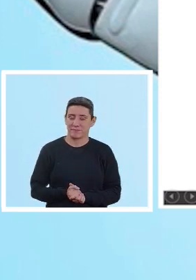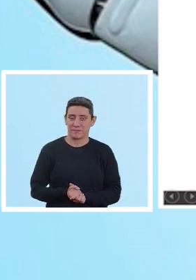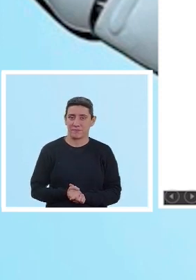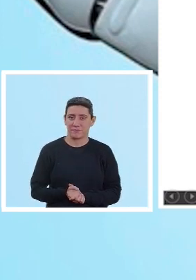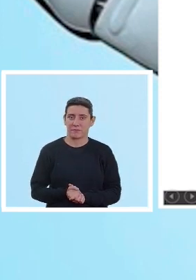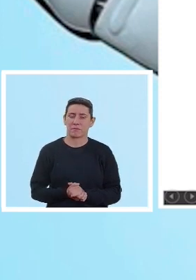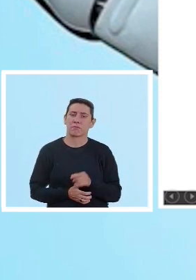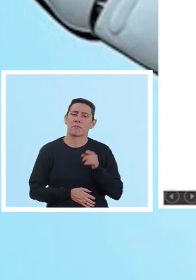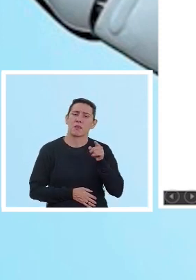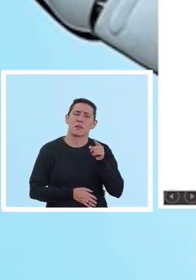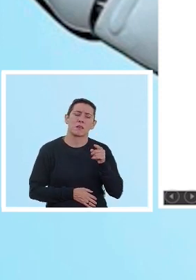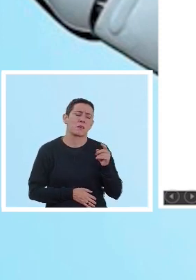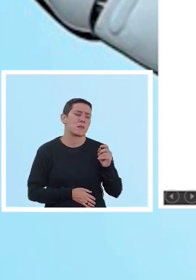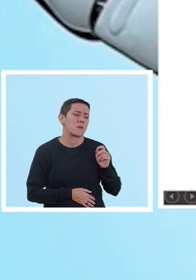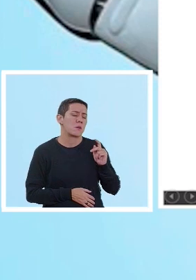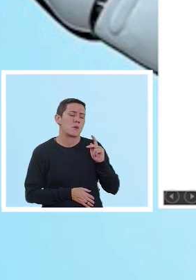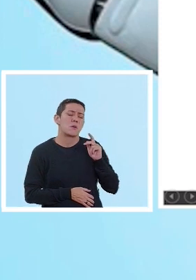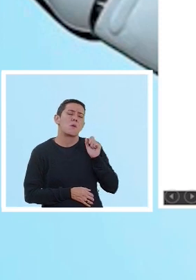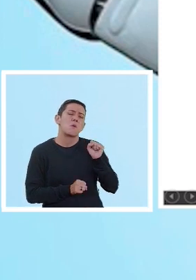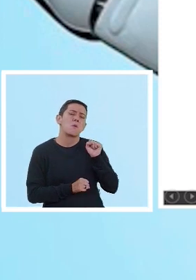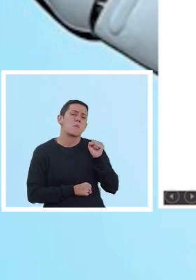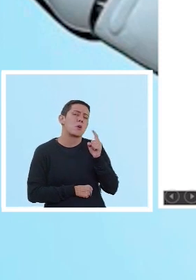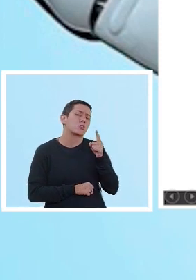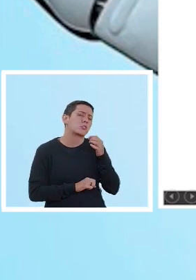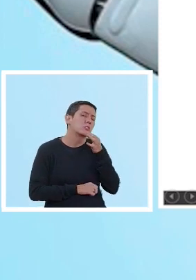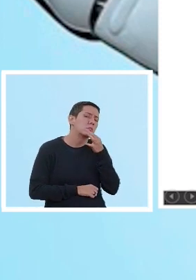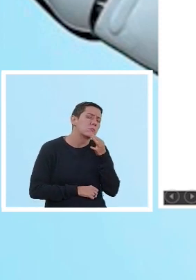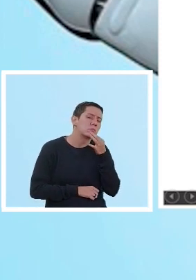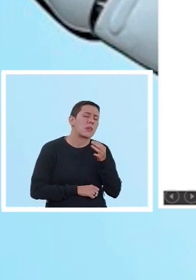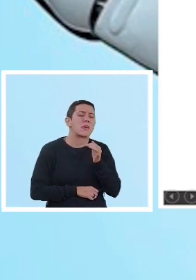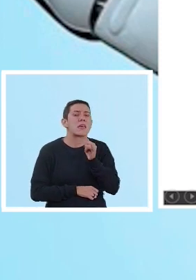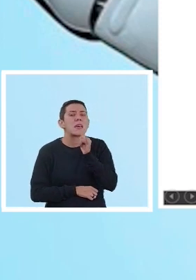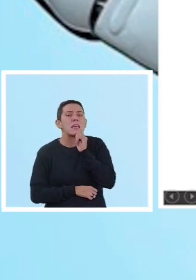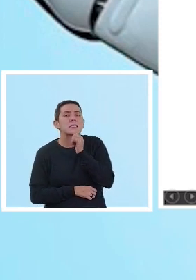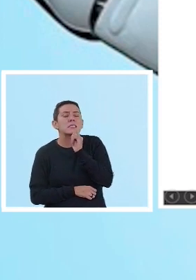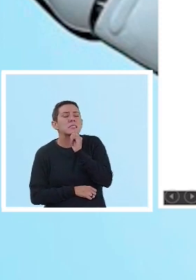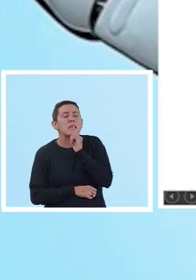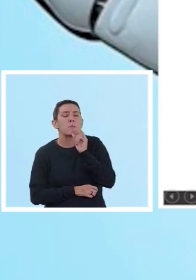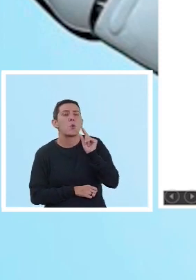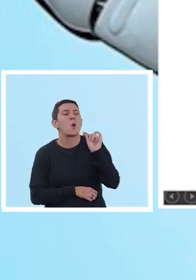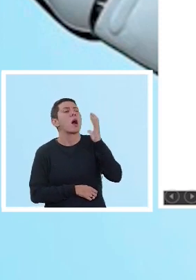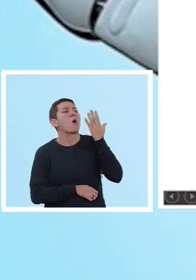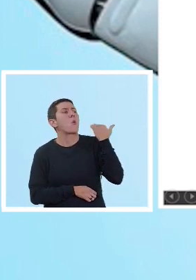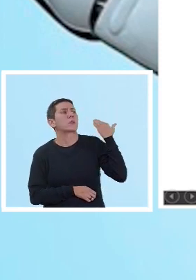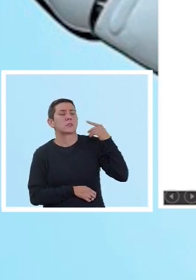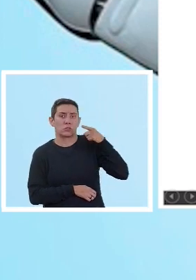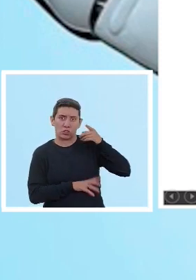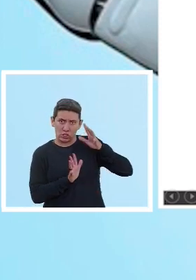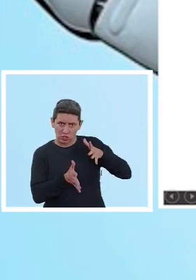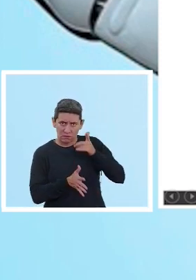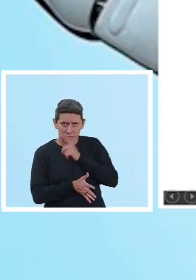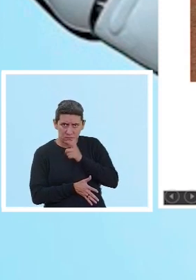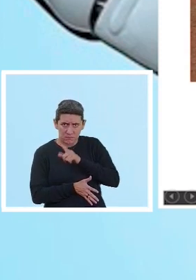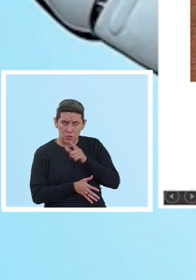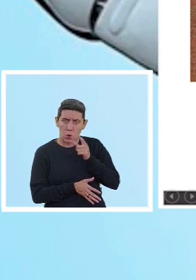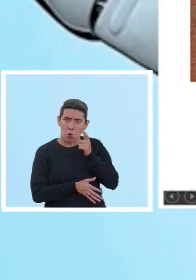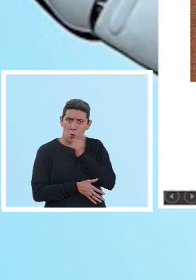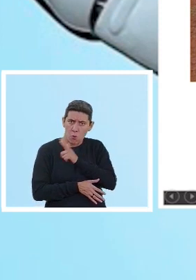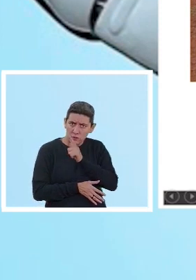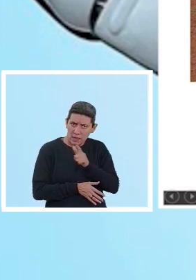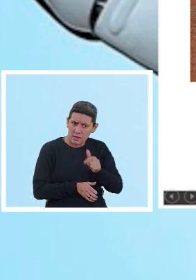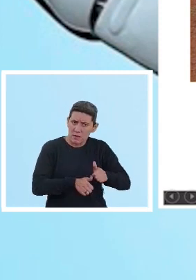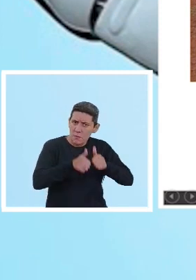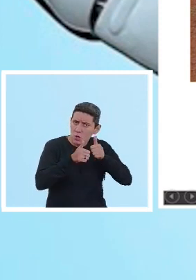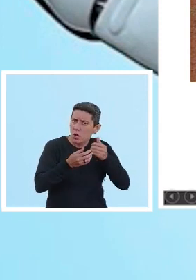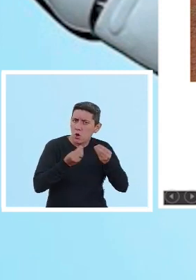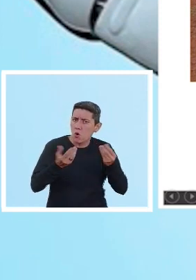já citar alguns exemplos ou do de resultados que foram obtidos até então teve impacto na produção final